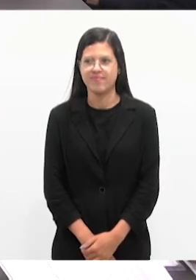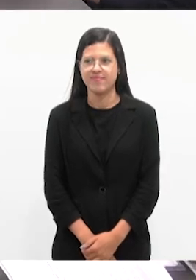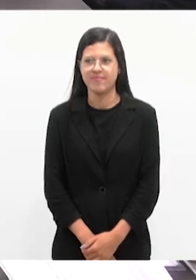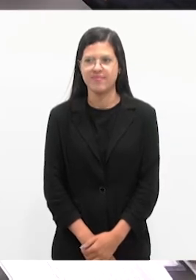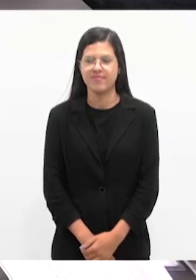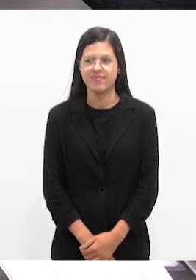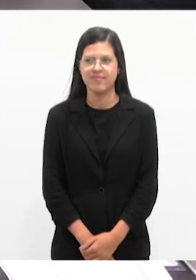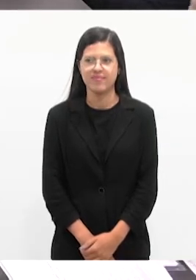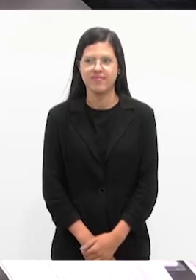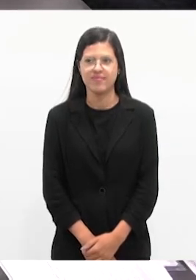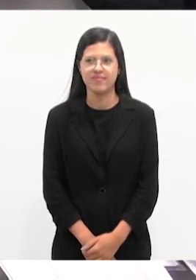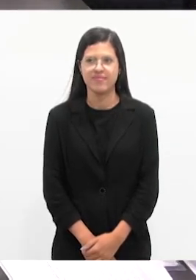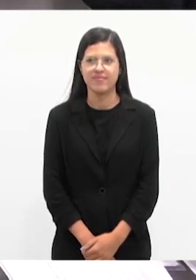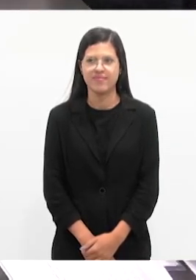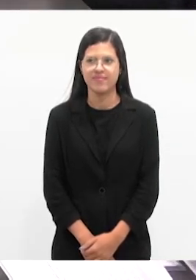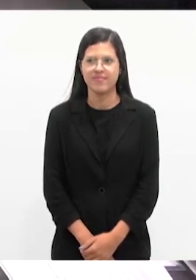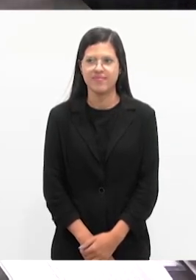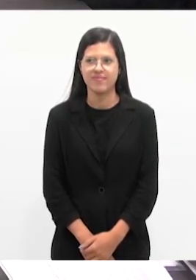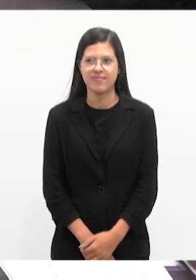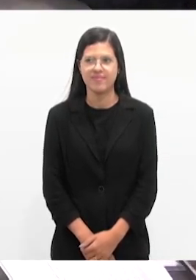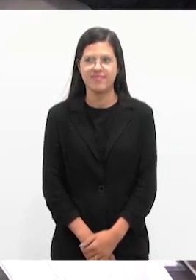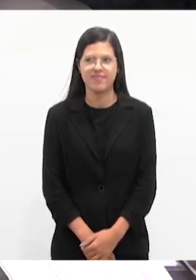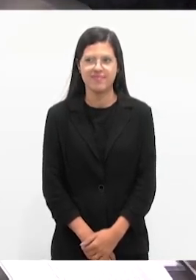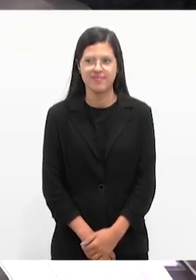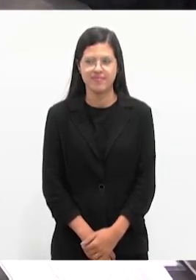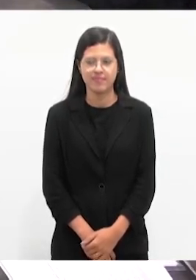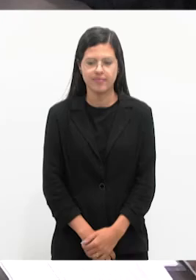Ruim foi a onça.